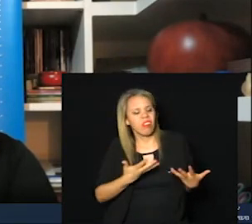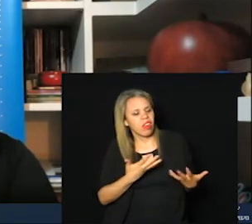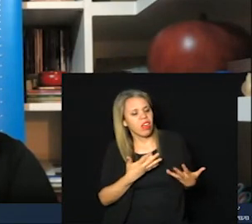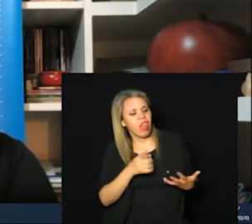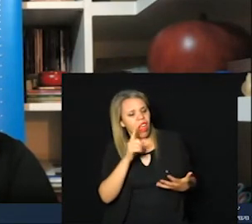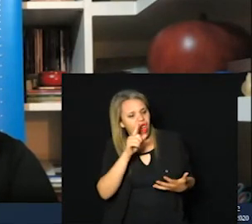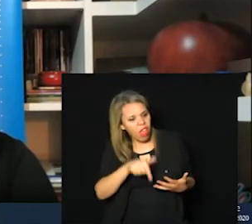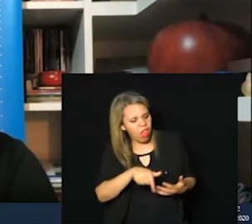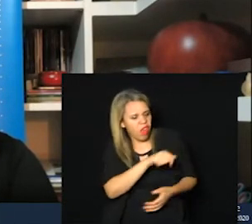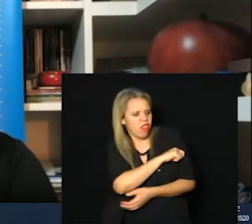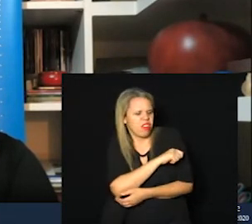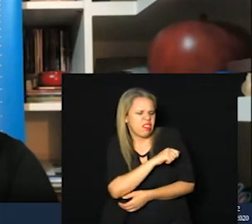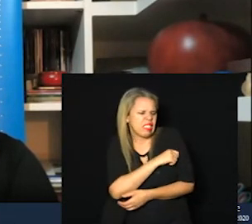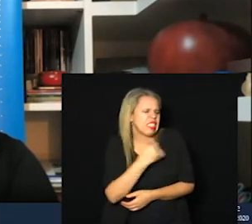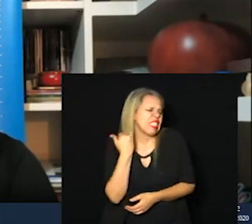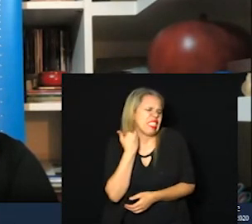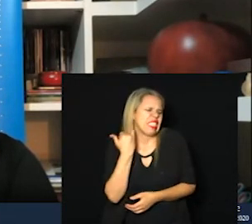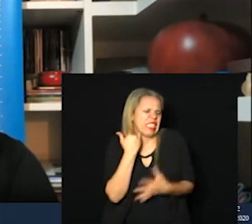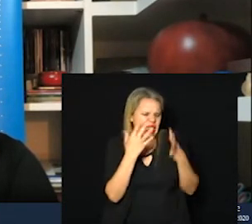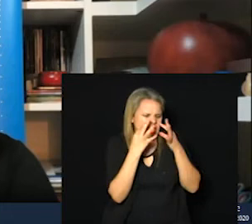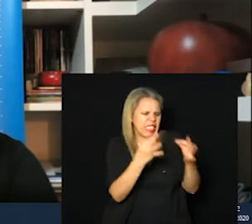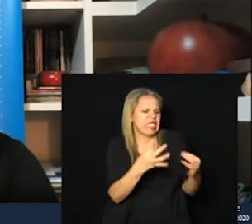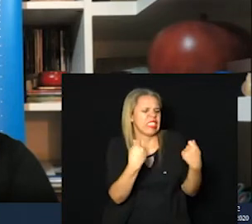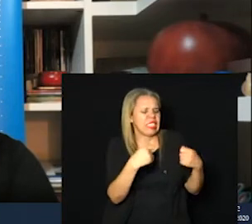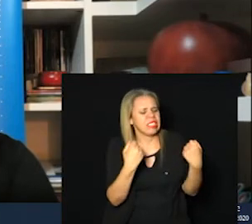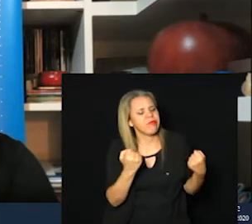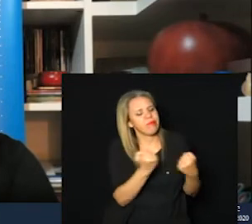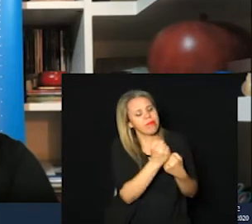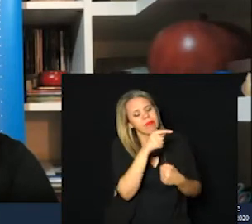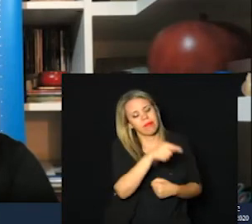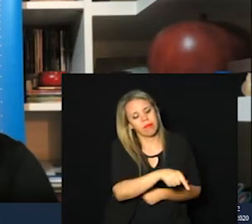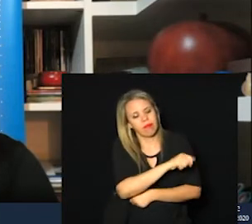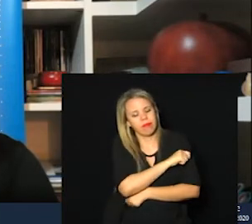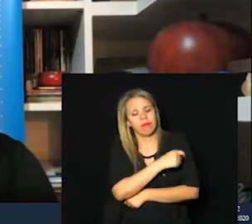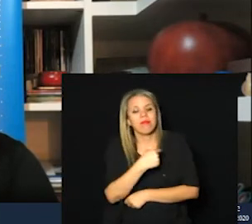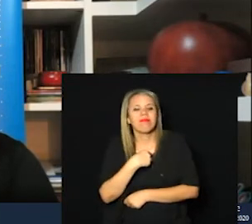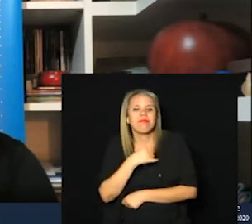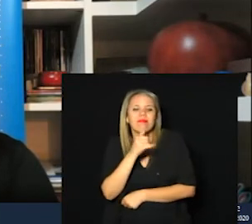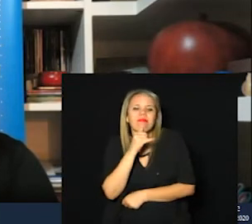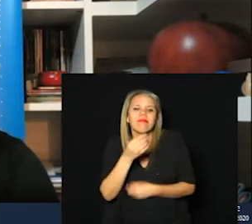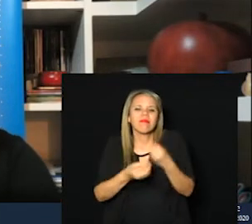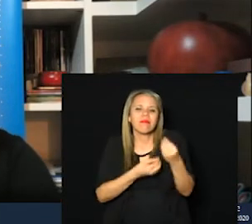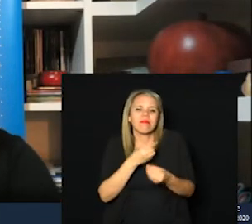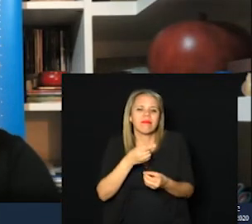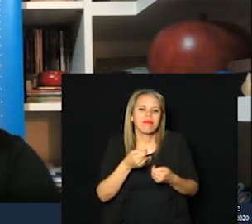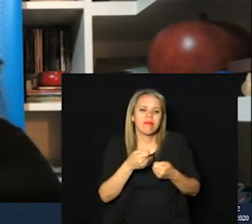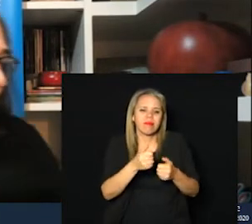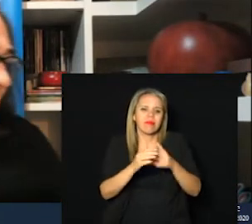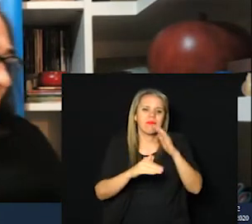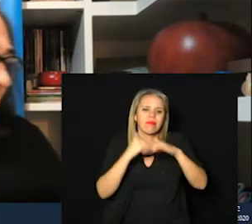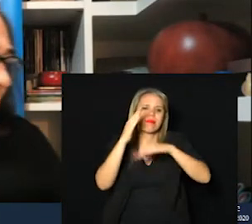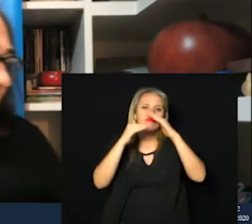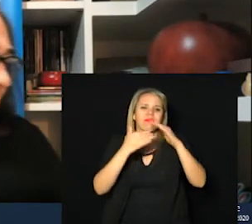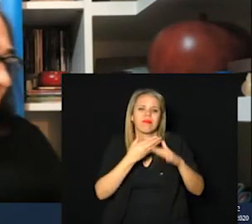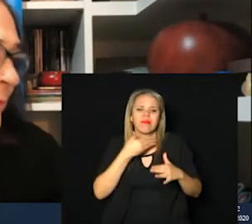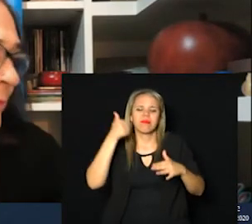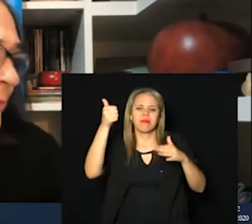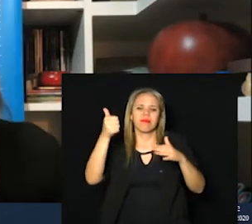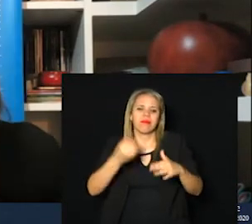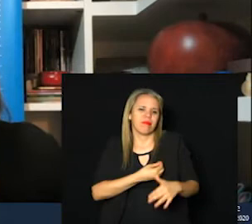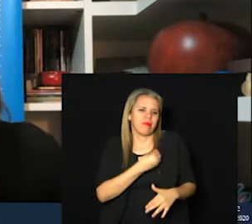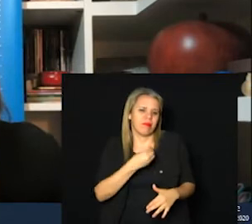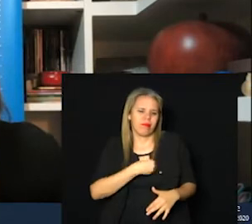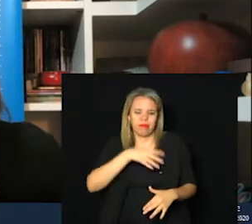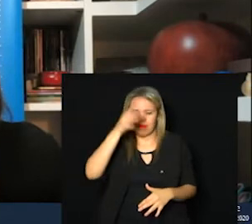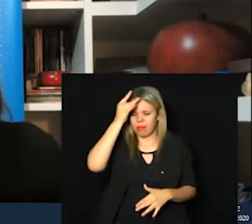justamente aquele aluno que precisava da minha atenção. E aquele aluno foi para mim exemplo de como ele pôde dar um salto de qualidade, não só na